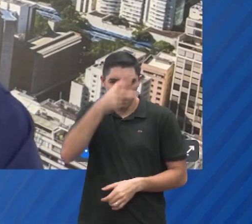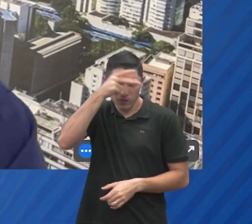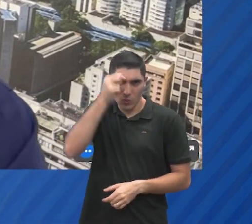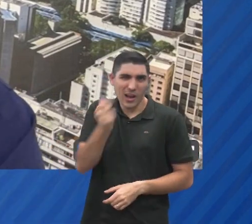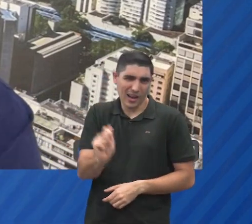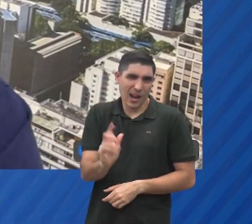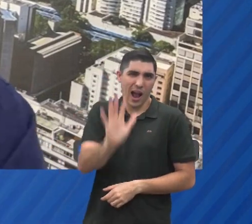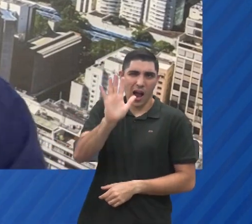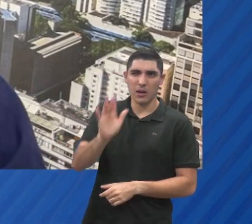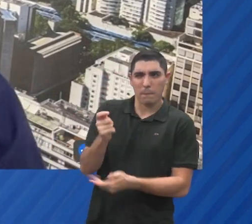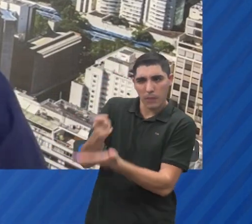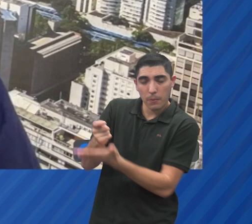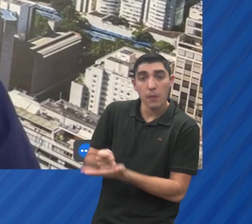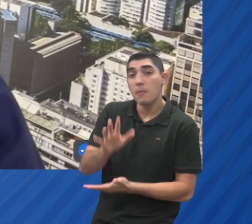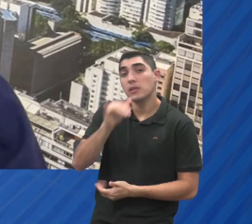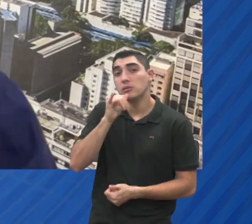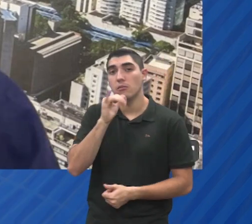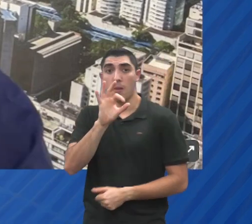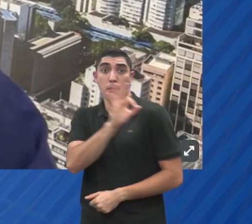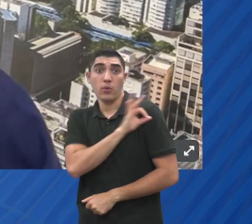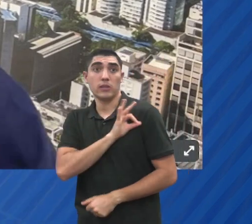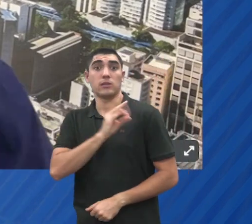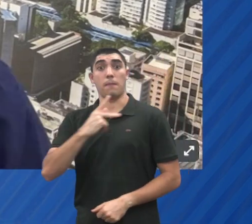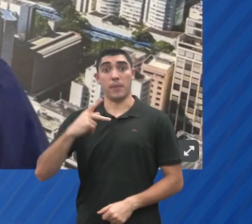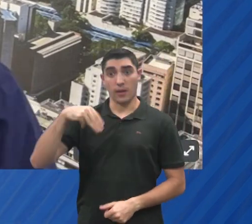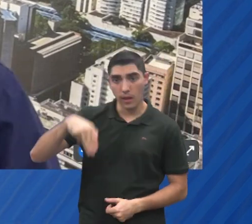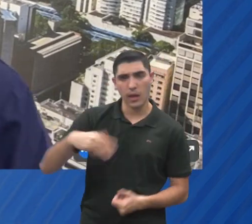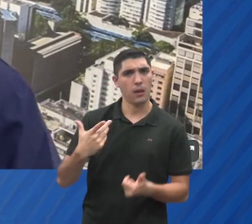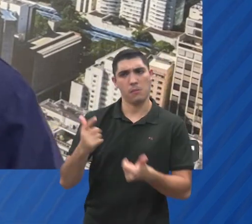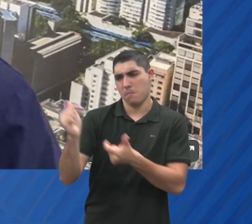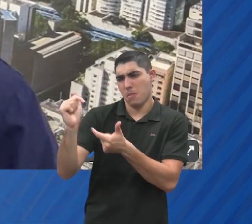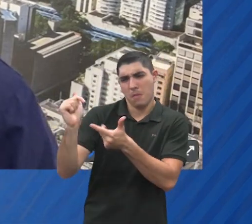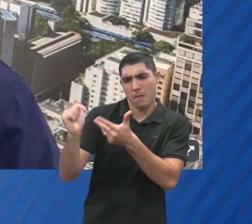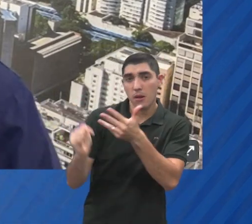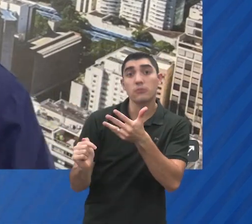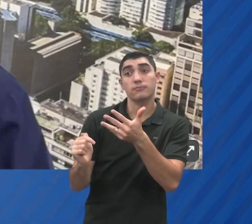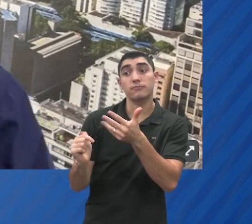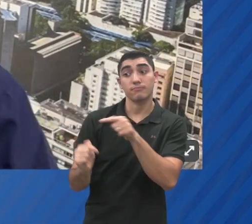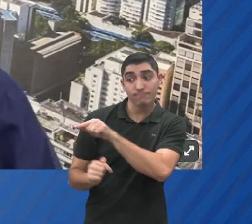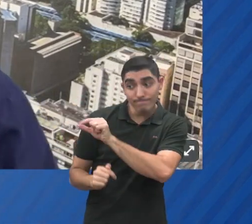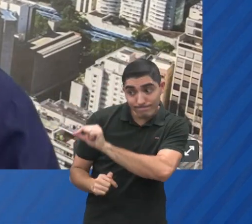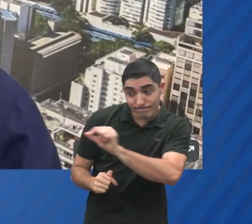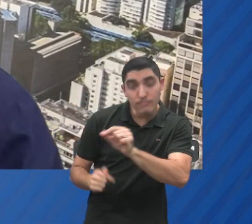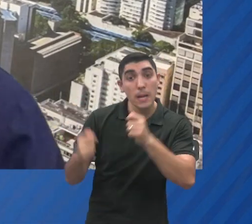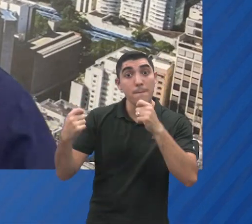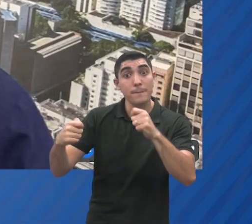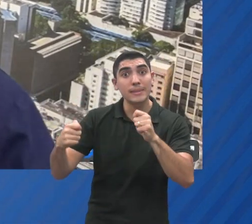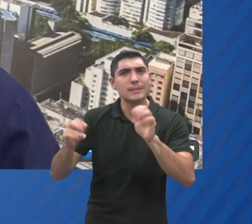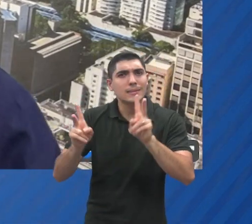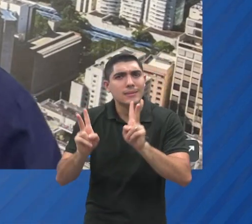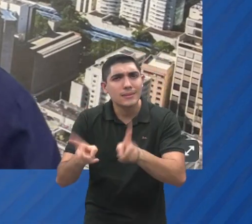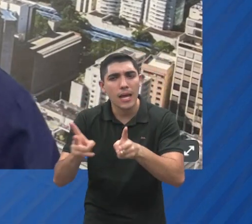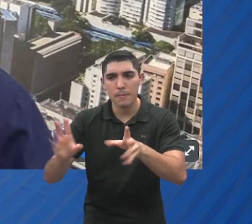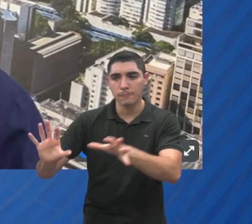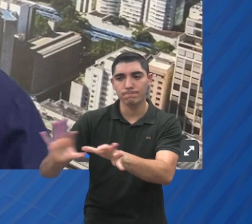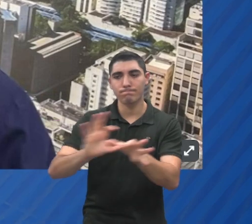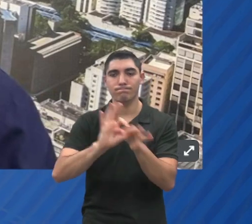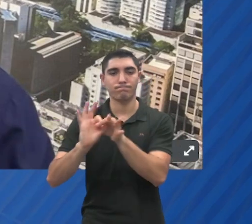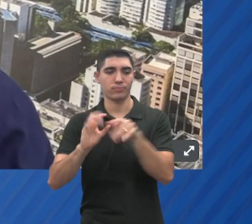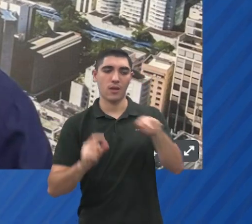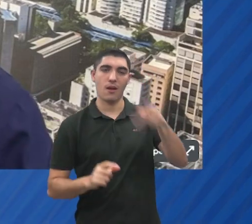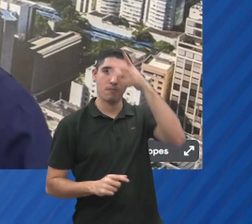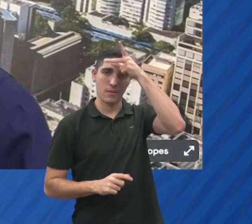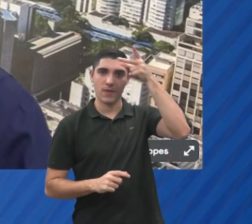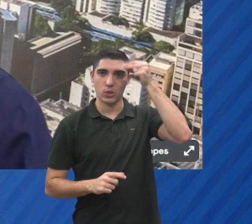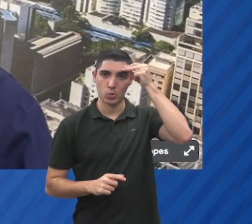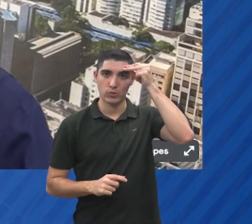municípios. Mas a polícia, a PM, que eu comandei PM mais de 5 anos em São José dos Campos, ela precisa se integrar